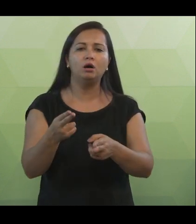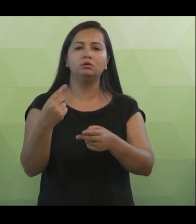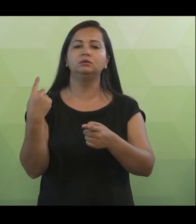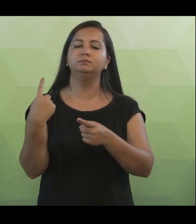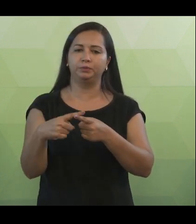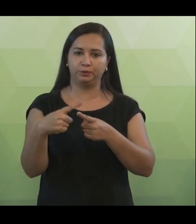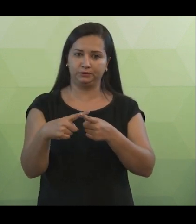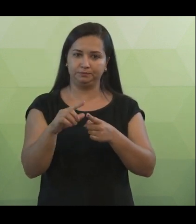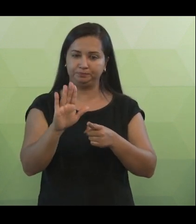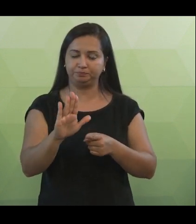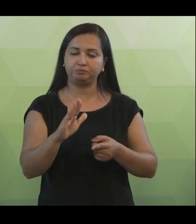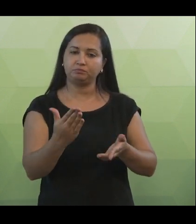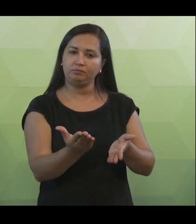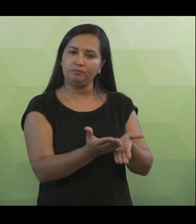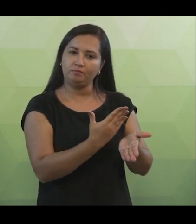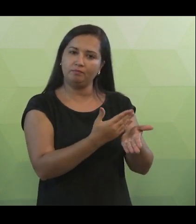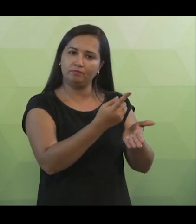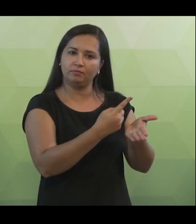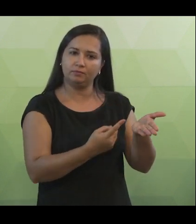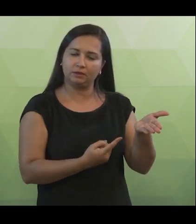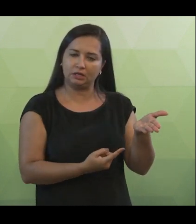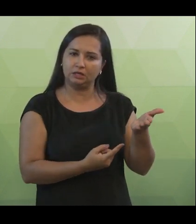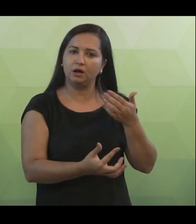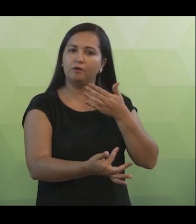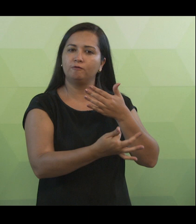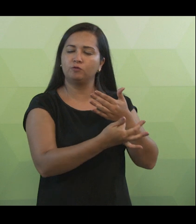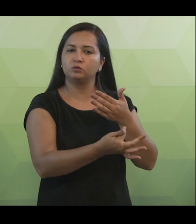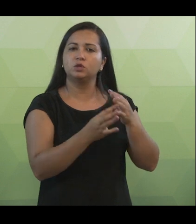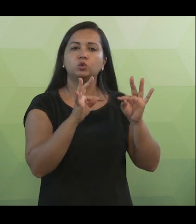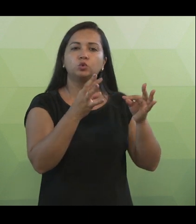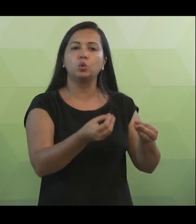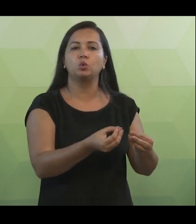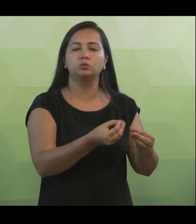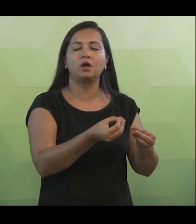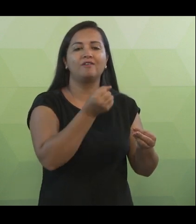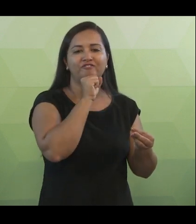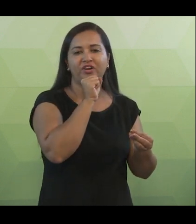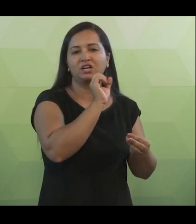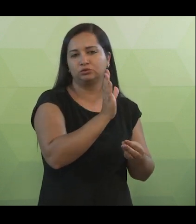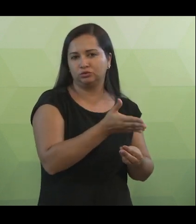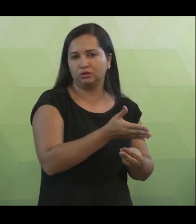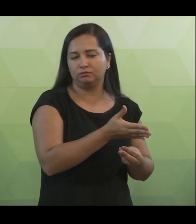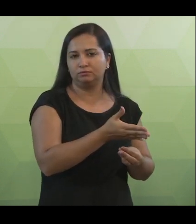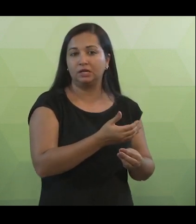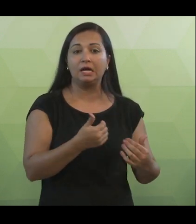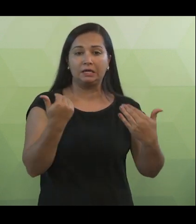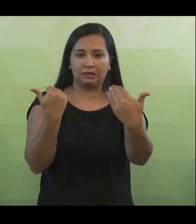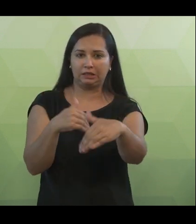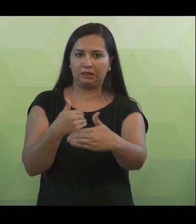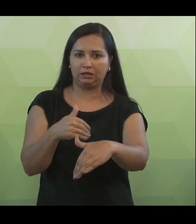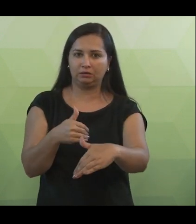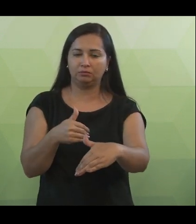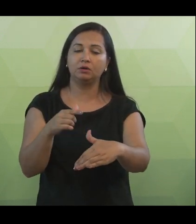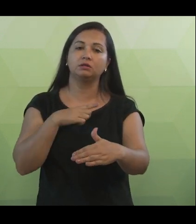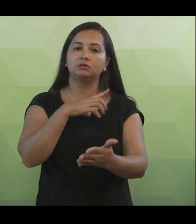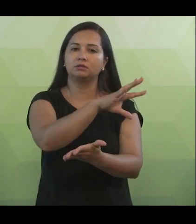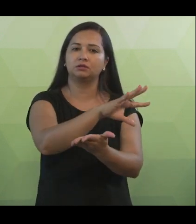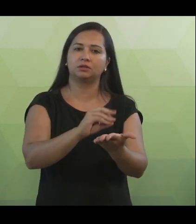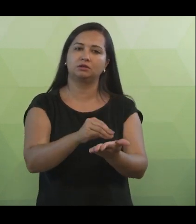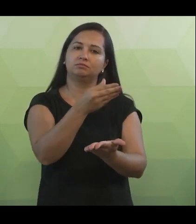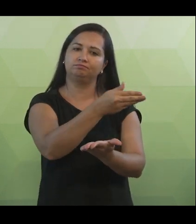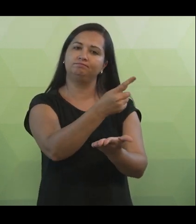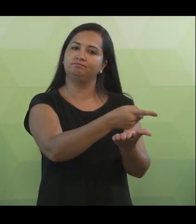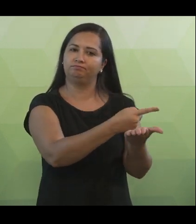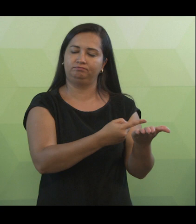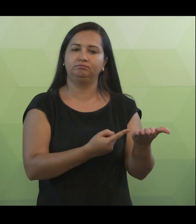no caderno didático, todas as funções estão na versão antiga e as questões de prova irão seguir o caderno